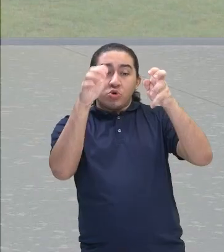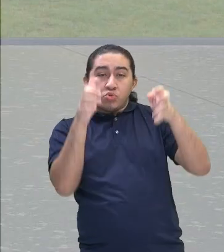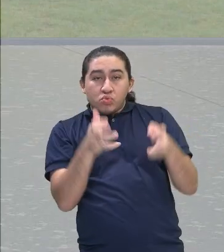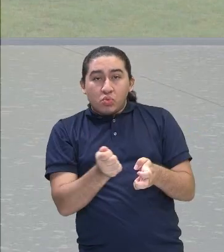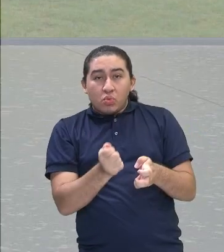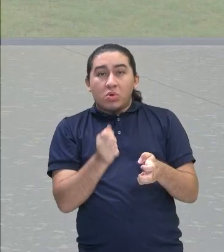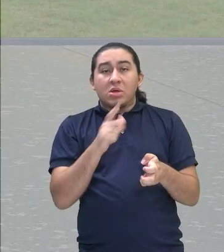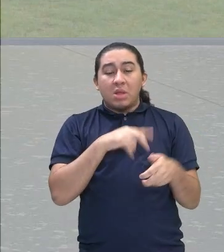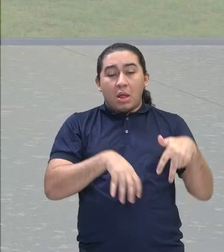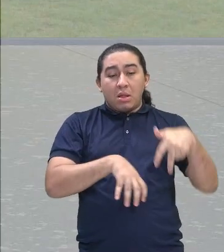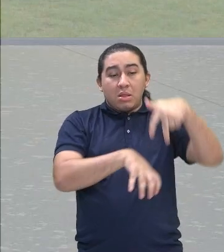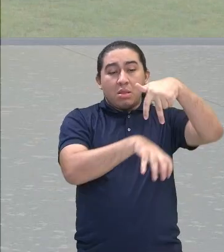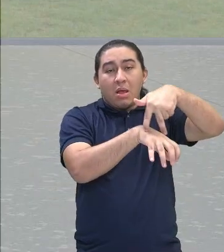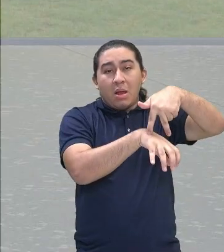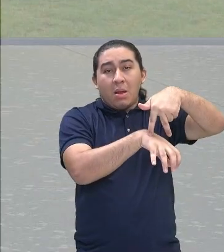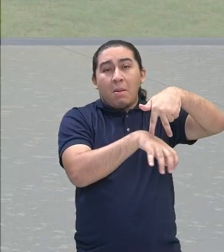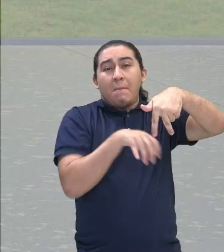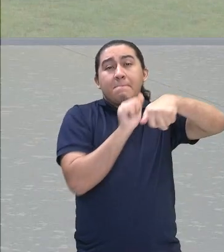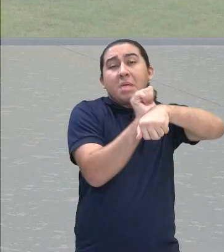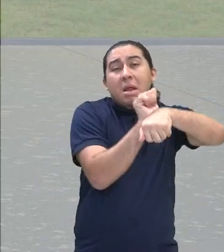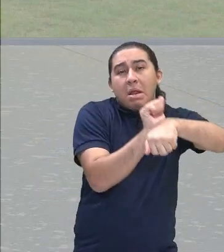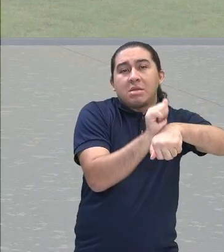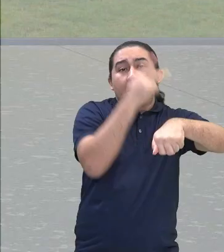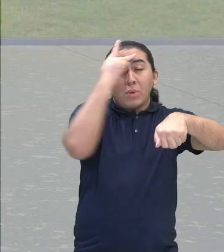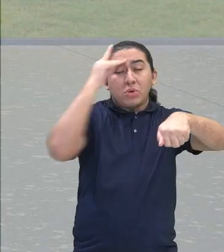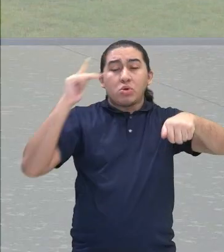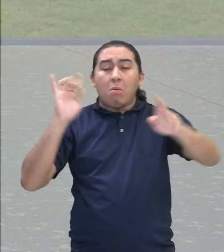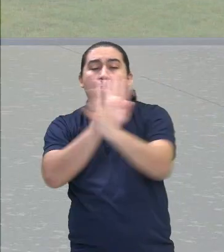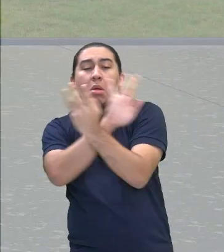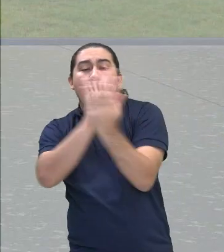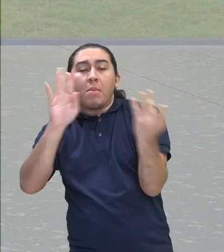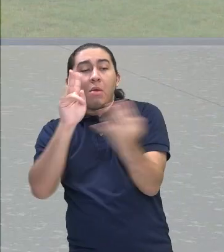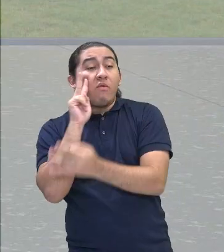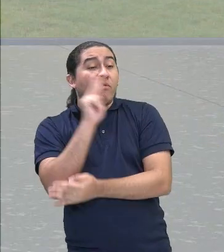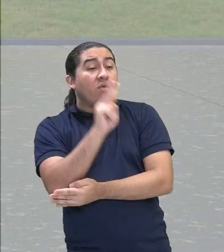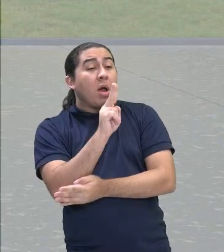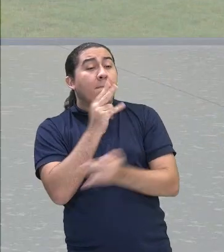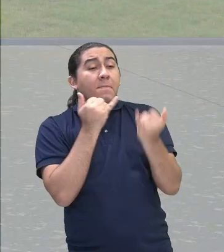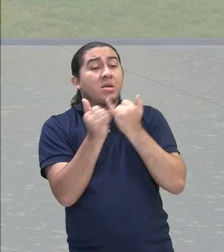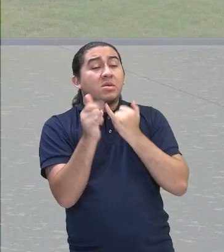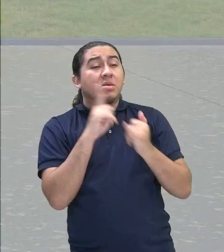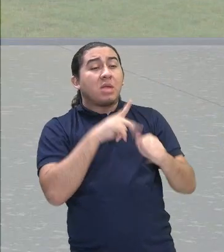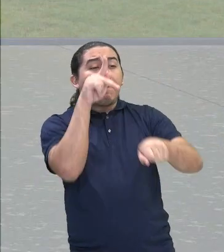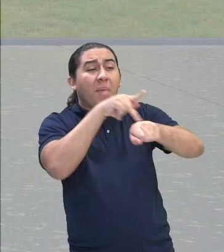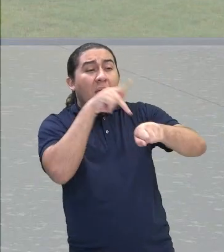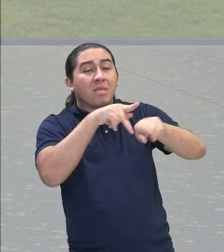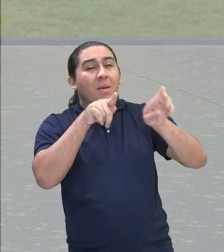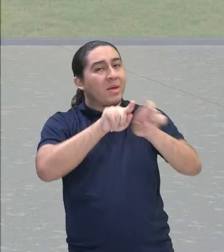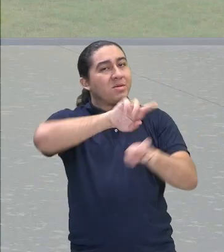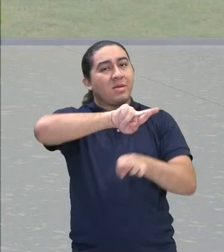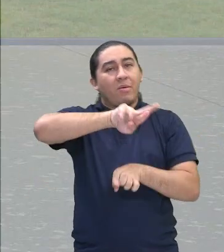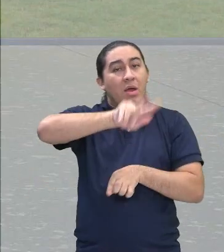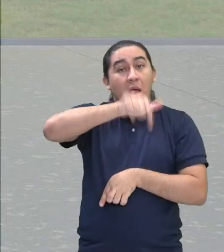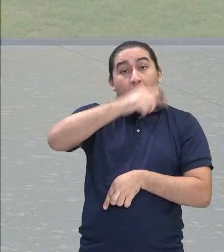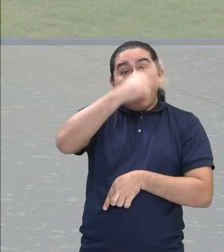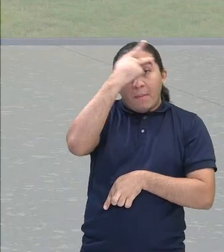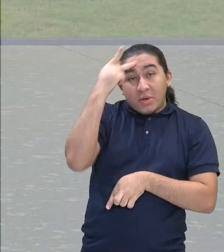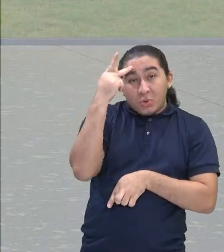por exemplo, na rua, acham que é uma escultura, mas é uma pessoa. Então, ela está fazendo uma performance. Então, existem